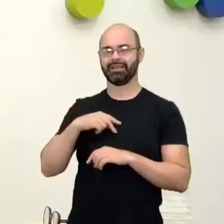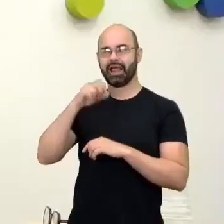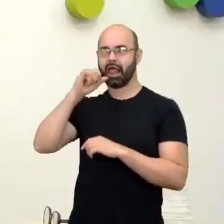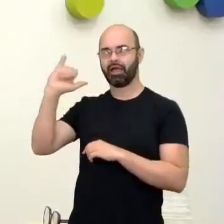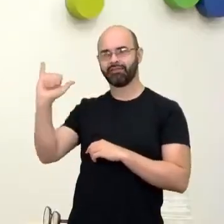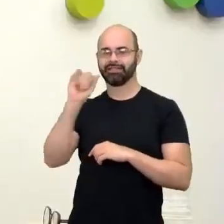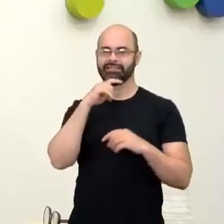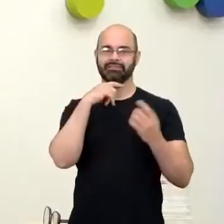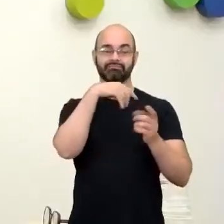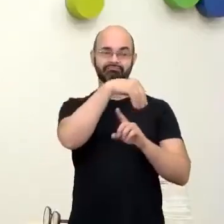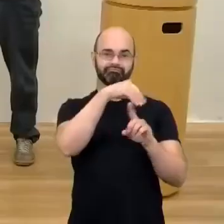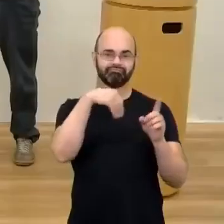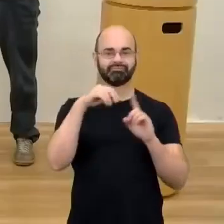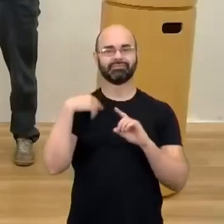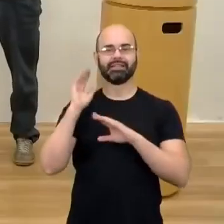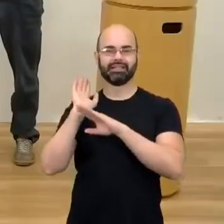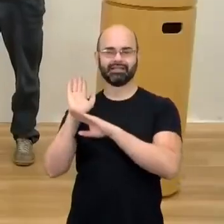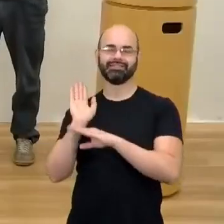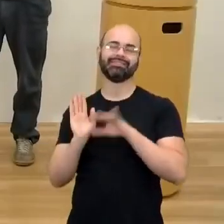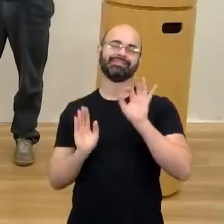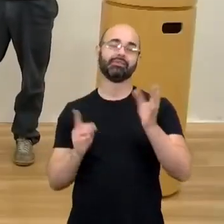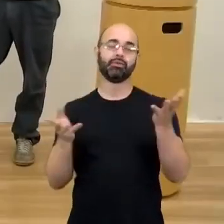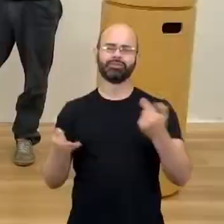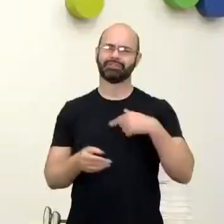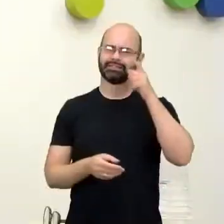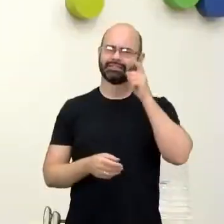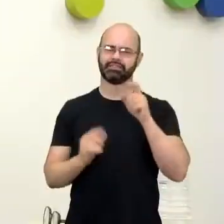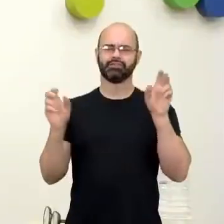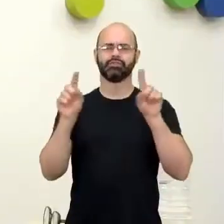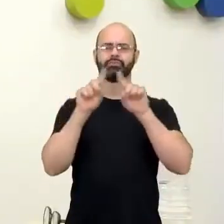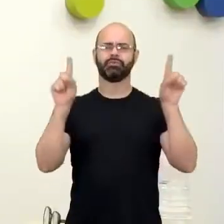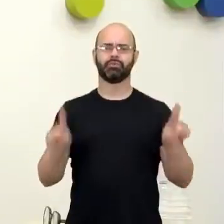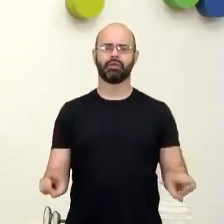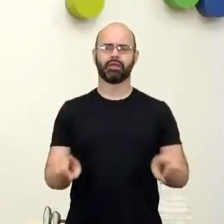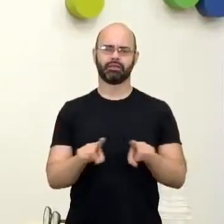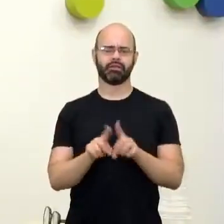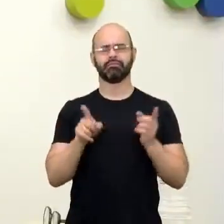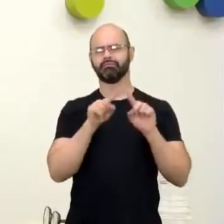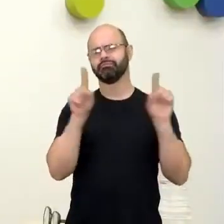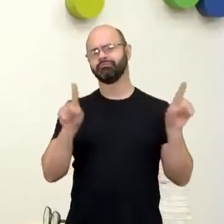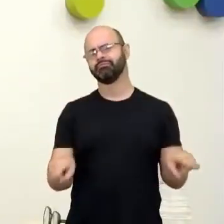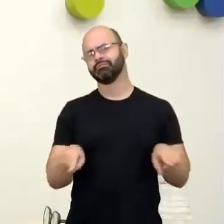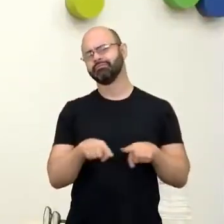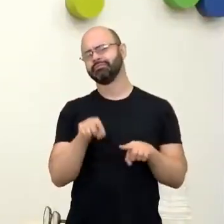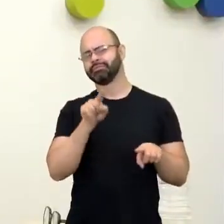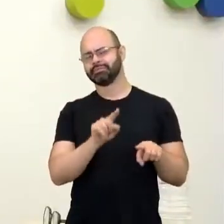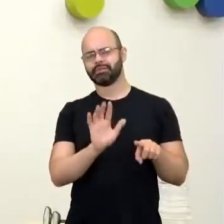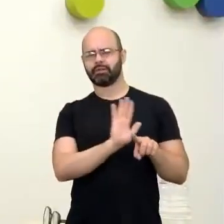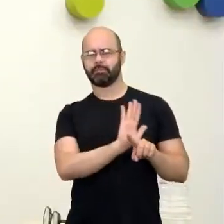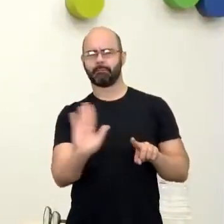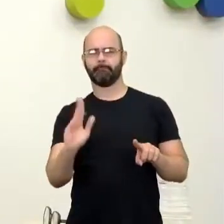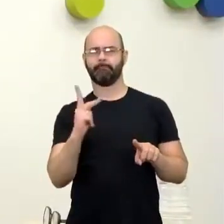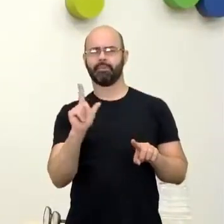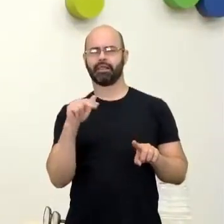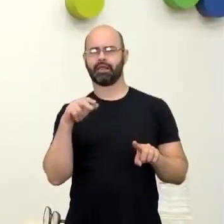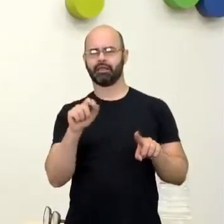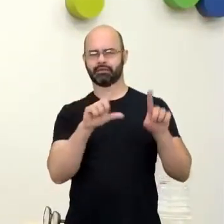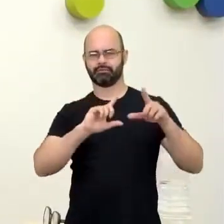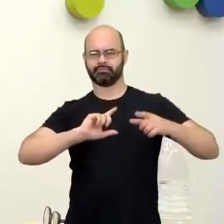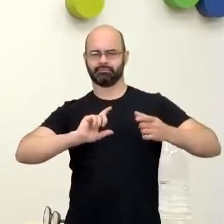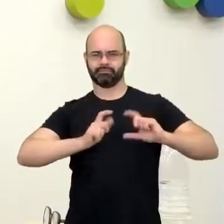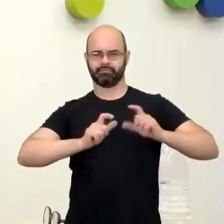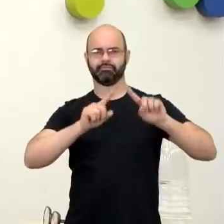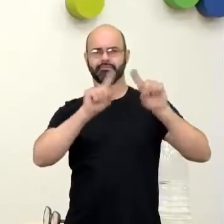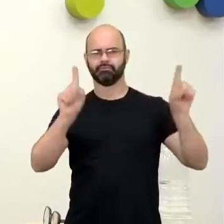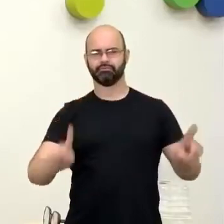aulinha interessante hoje, viu, Eu Vivi? Nós vamos acho. falar um pouco sobre o quadrado e do quanto essa figura plana, essa figura geométrica aí é